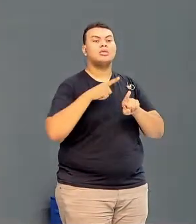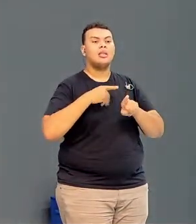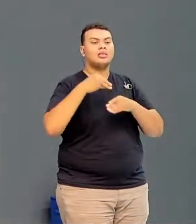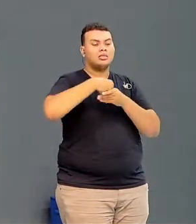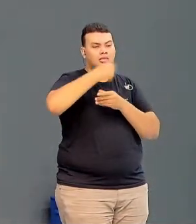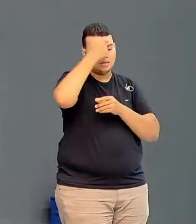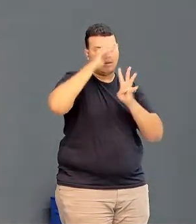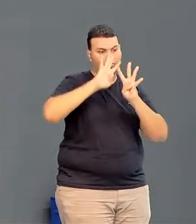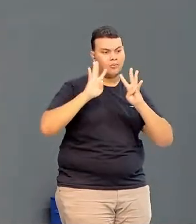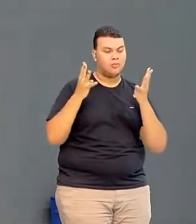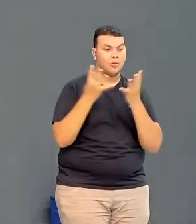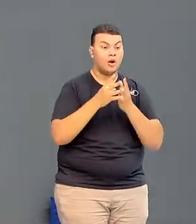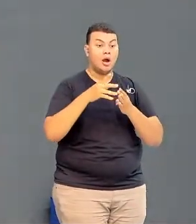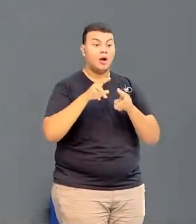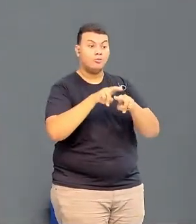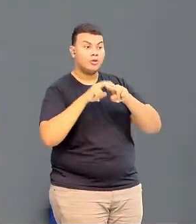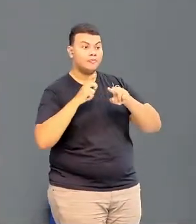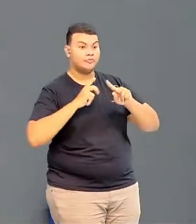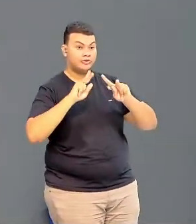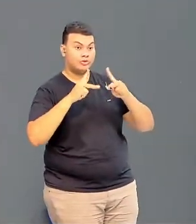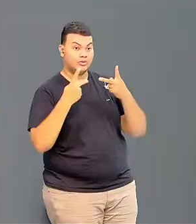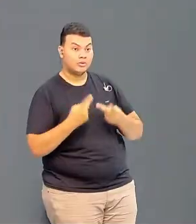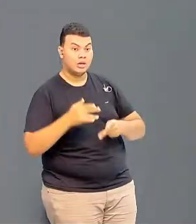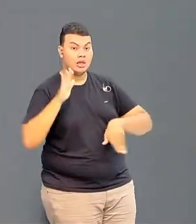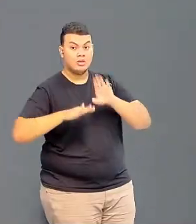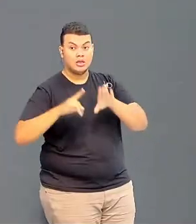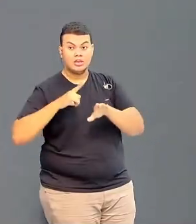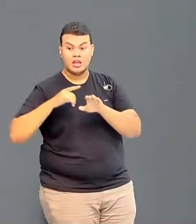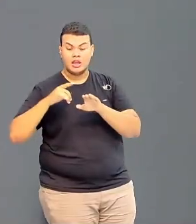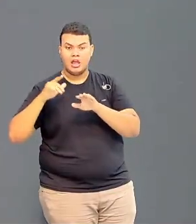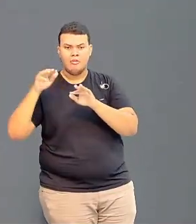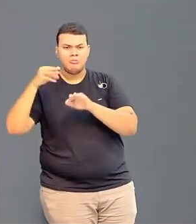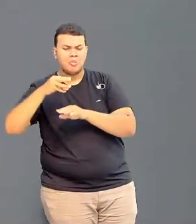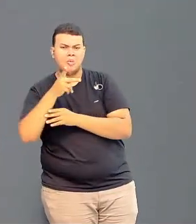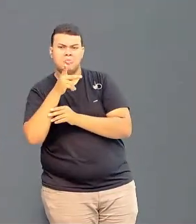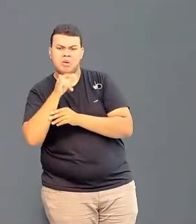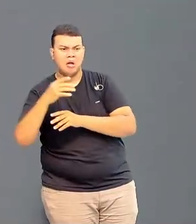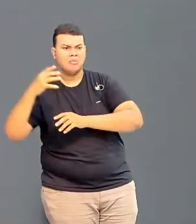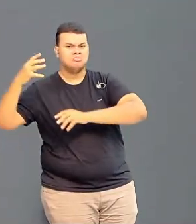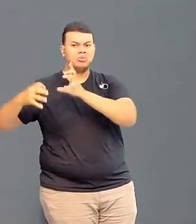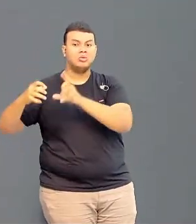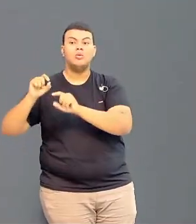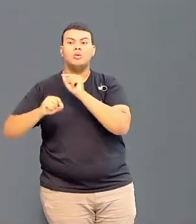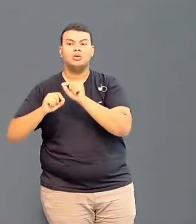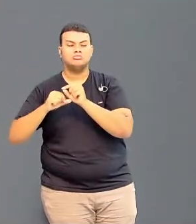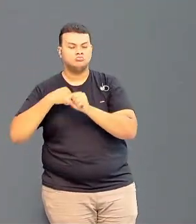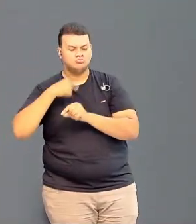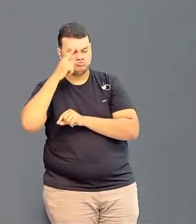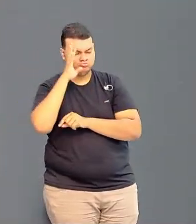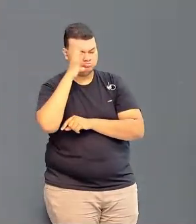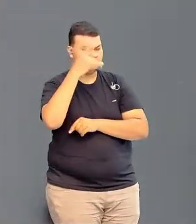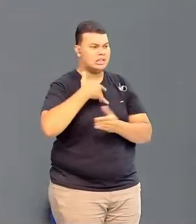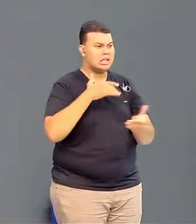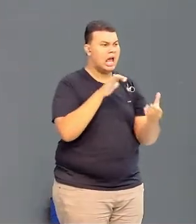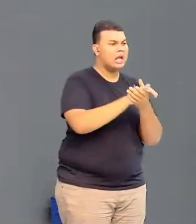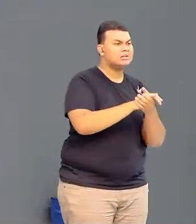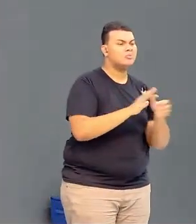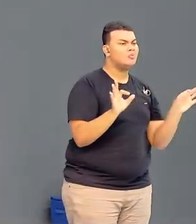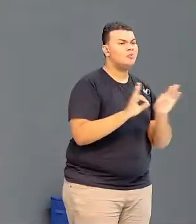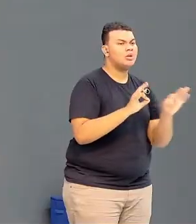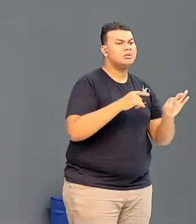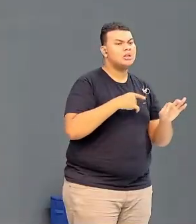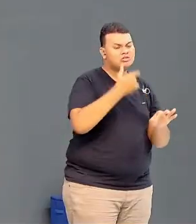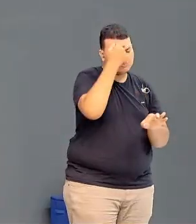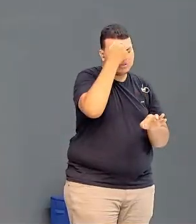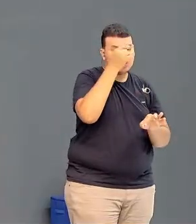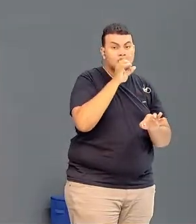É por isso que o ser humano, para sair da briga que tinha dos pais da mãe e do pai, faz um casamento sem propósito, sem